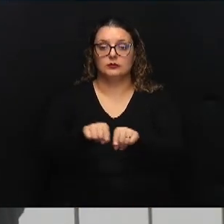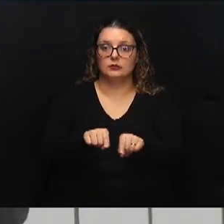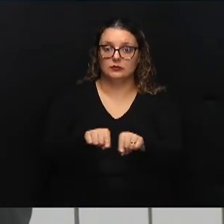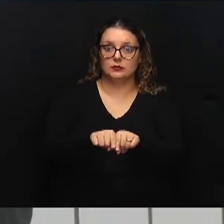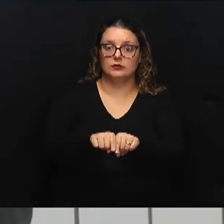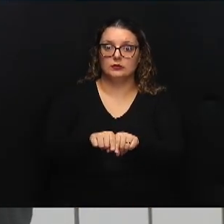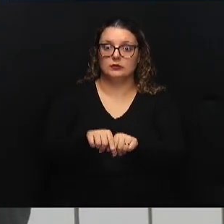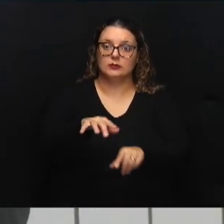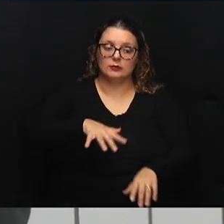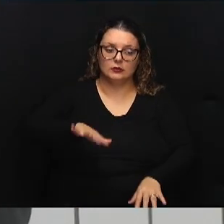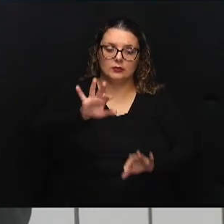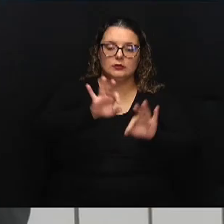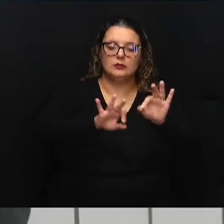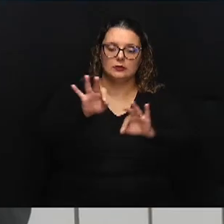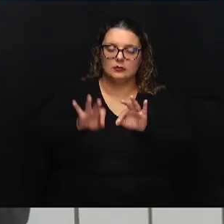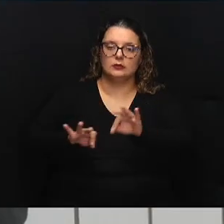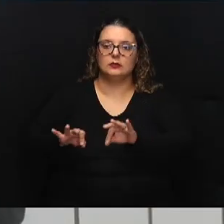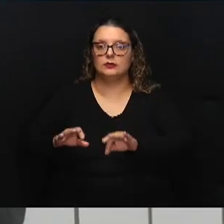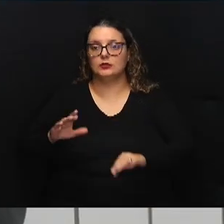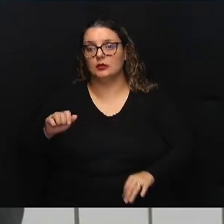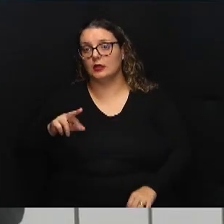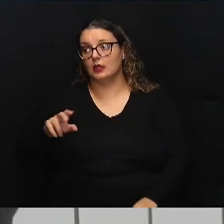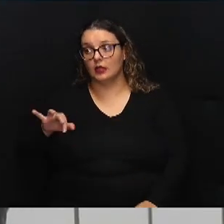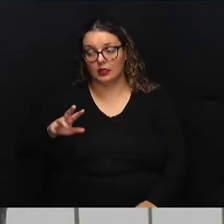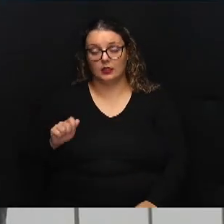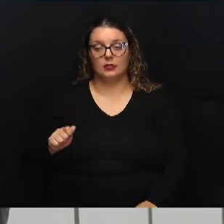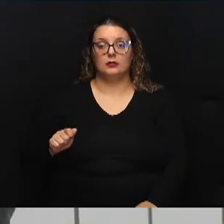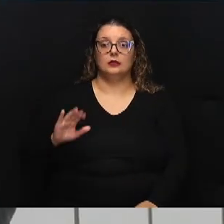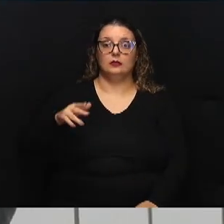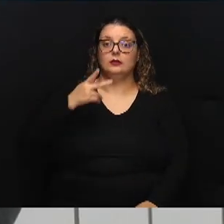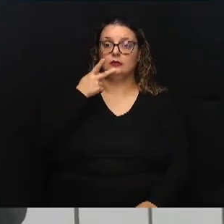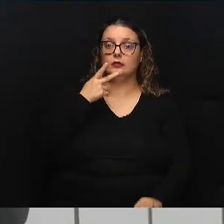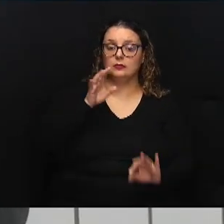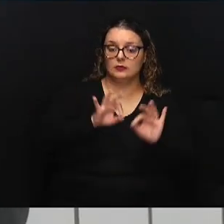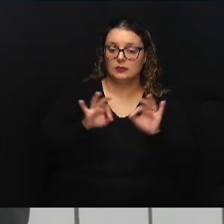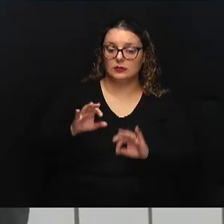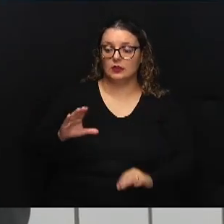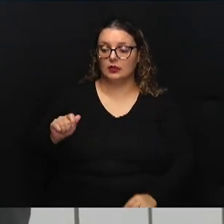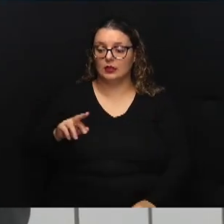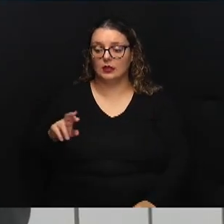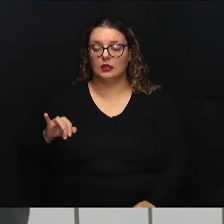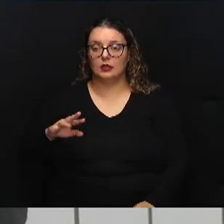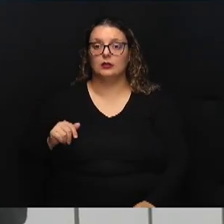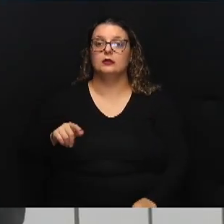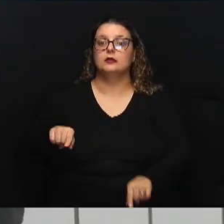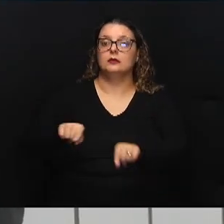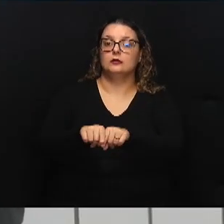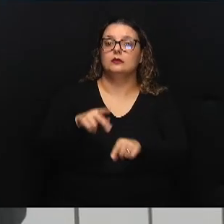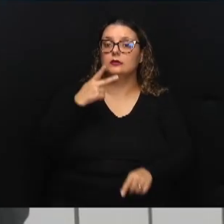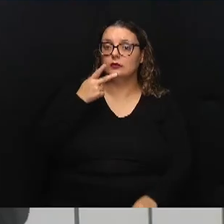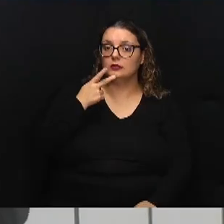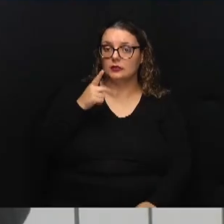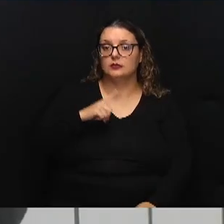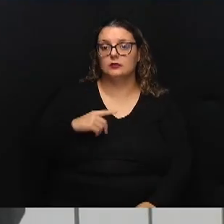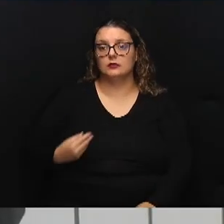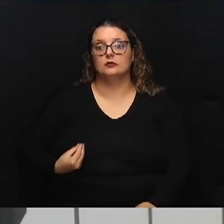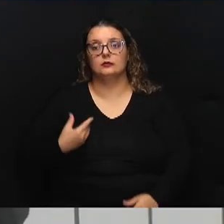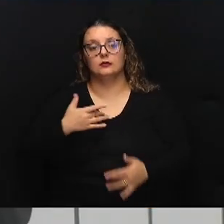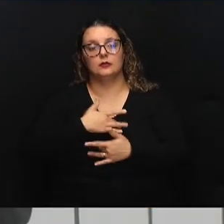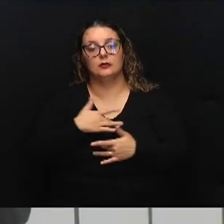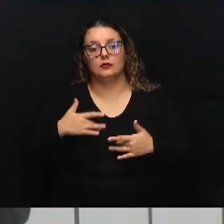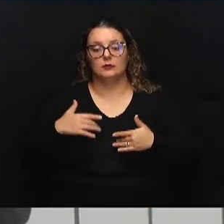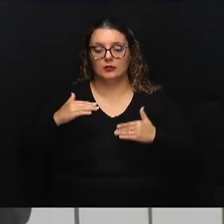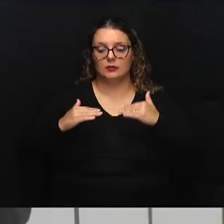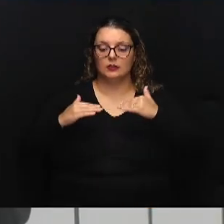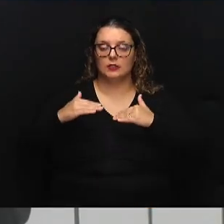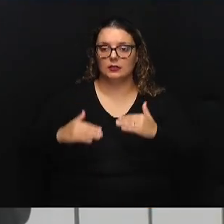na parte de planejamento de carreira. Quando você fala de planejamento de carreira, você está falando também de você ter uma vida saudável e